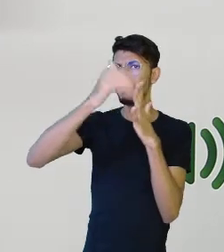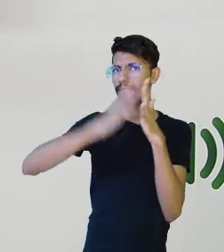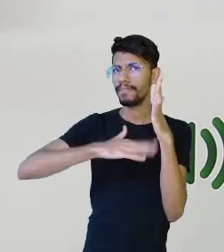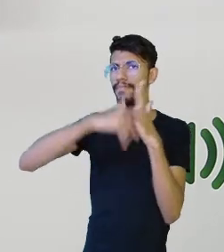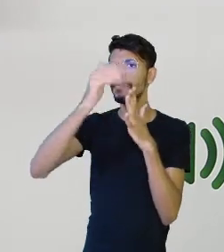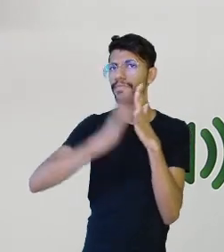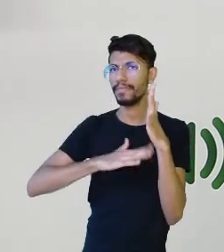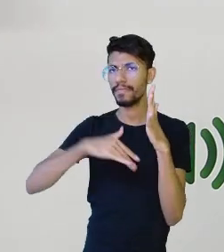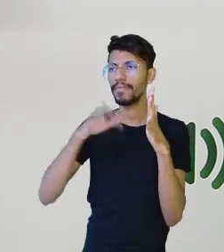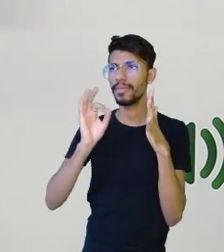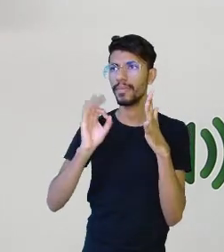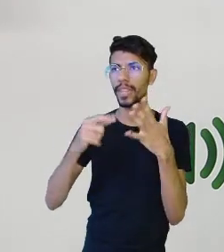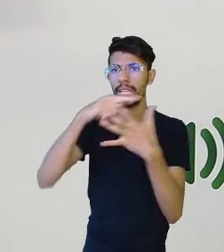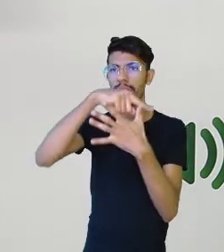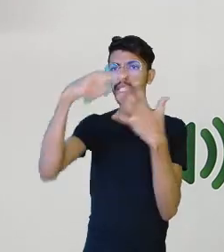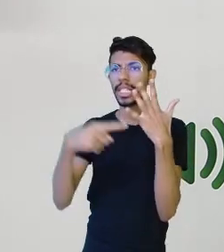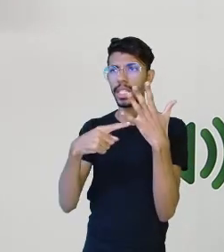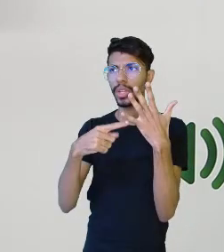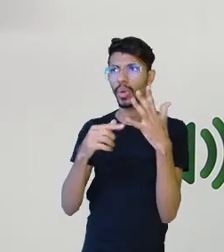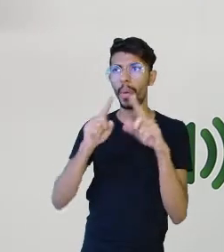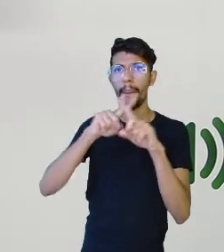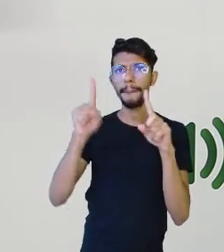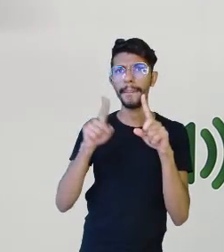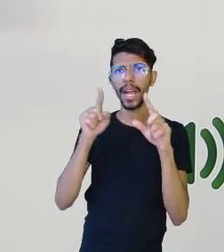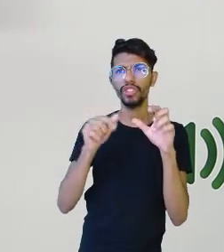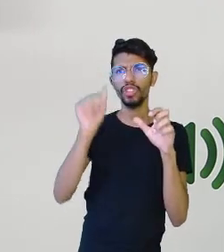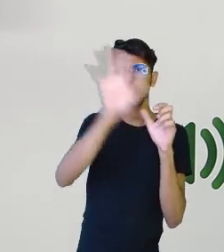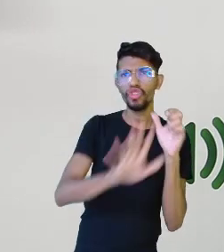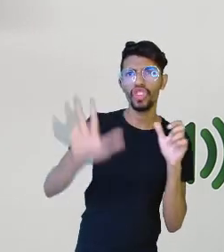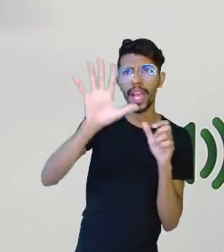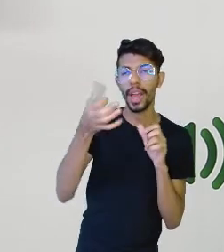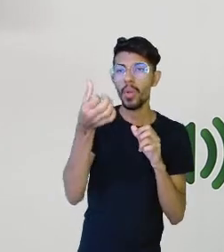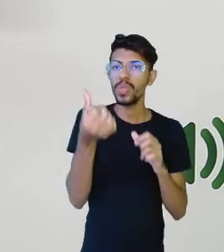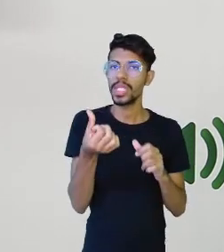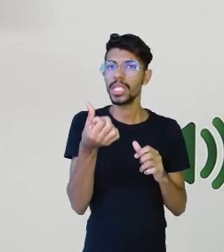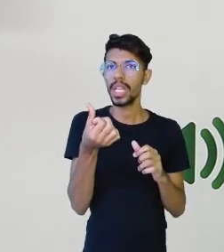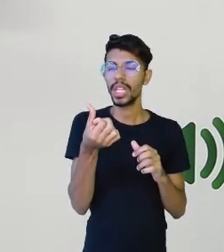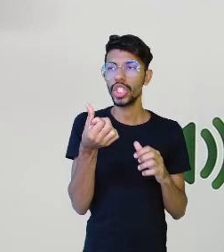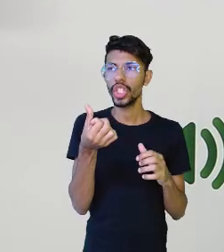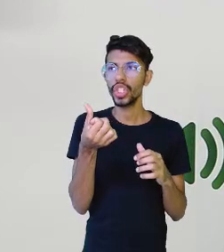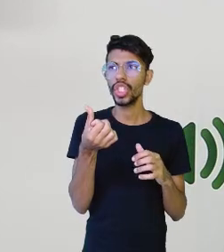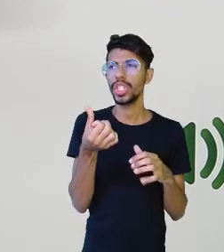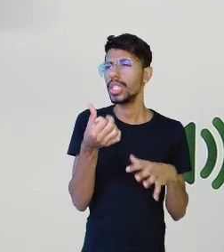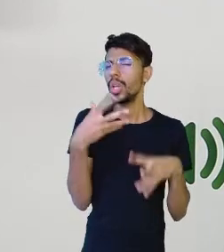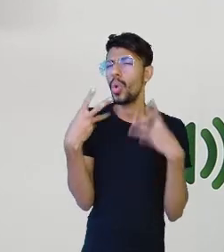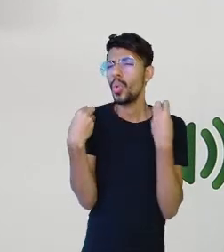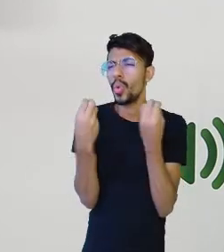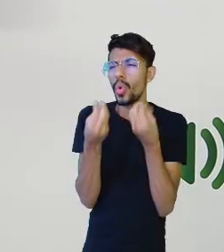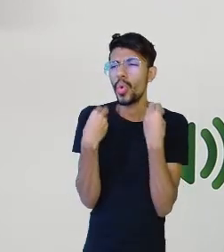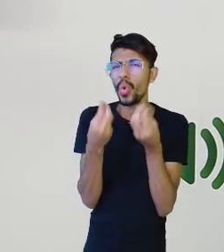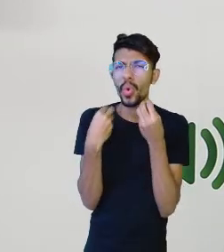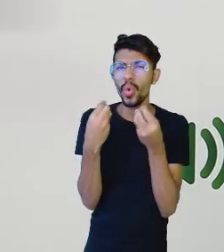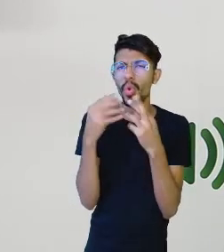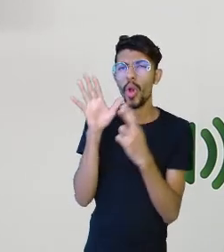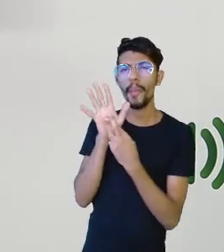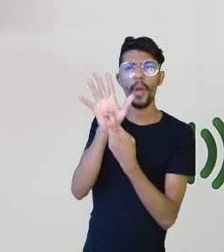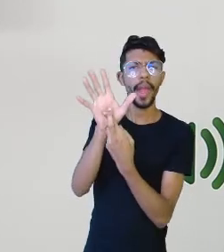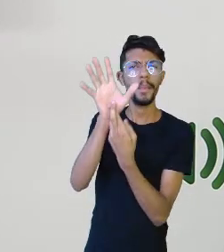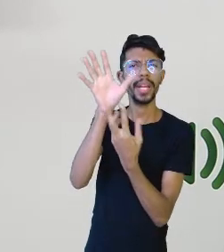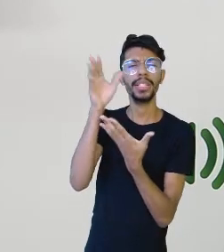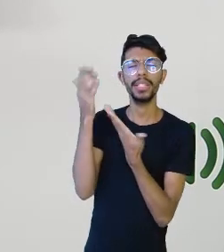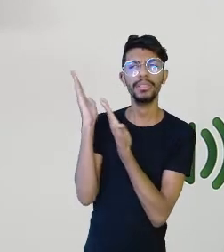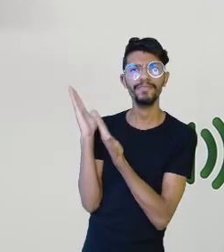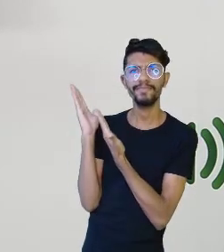Eu destaquei 5, mas no total eu tenho 6 partes. Como é que vai ficar a representação